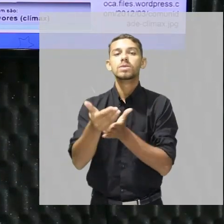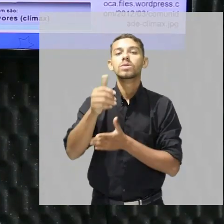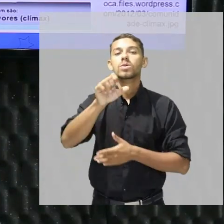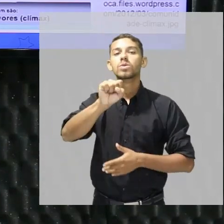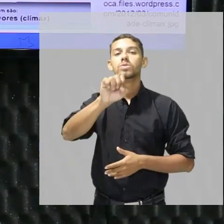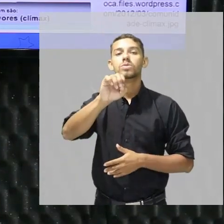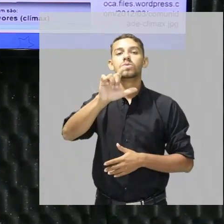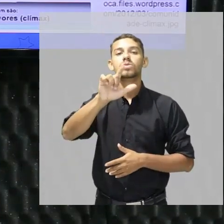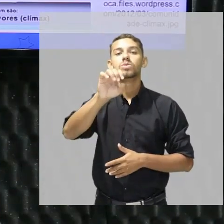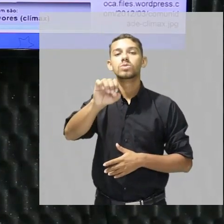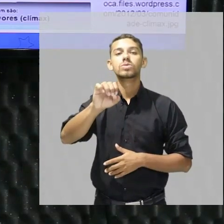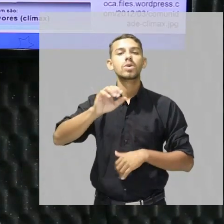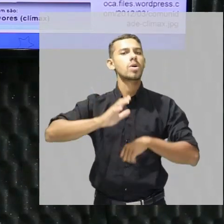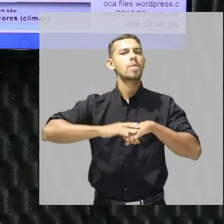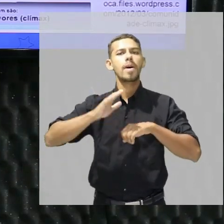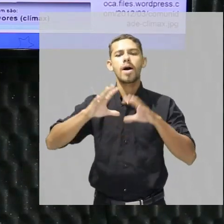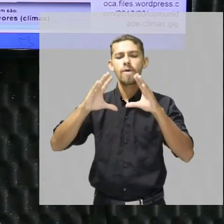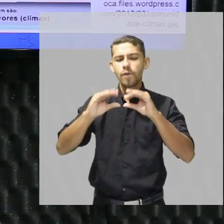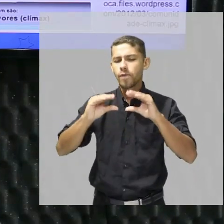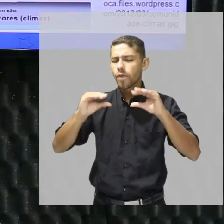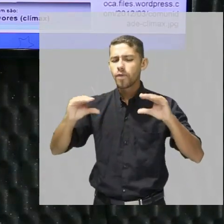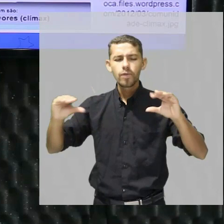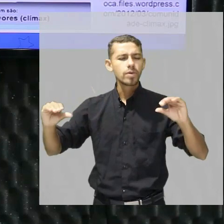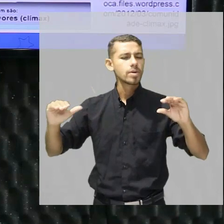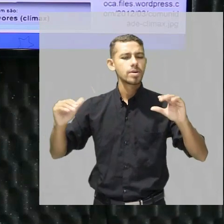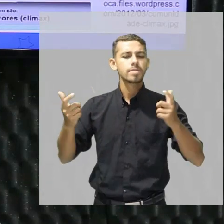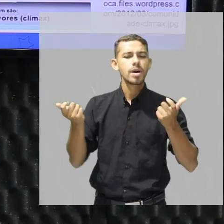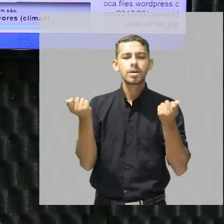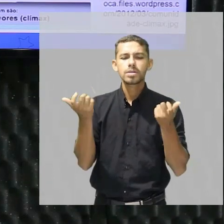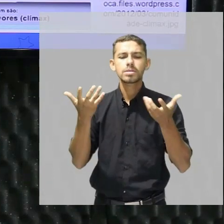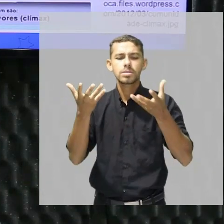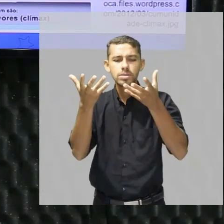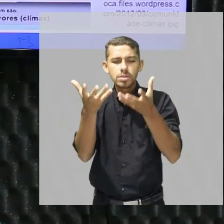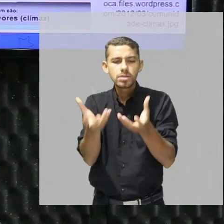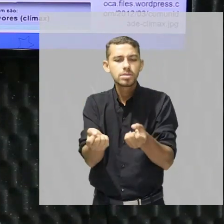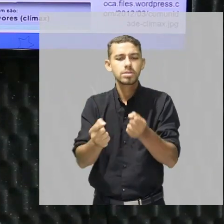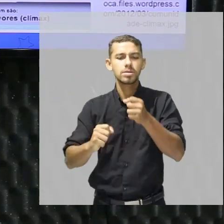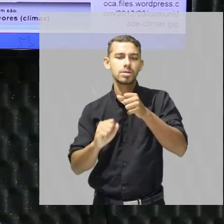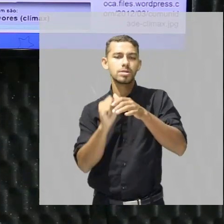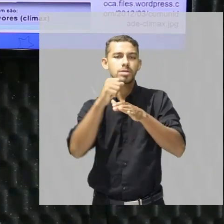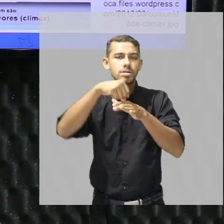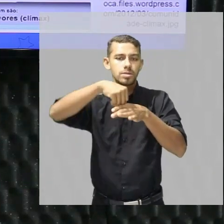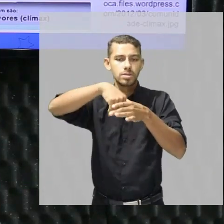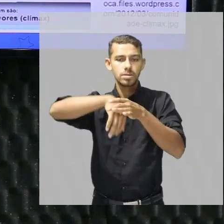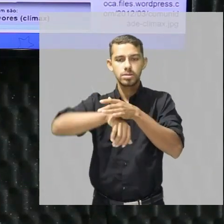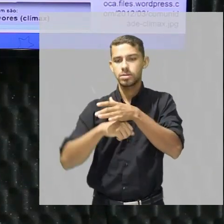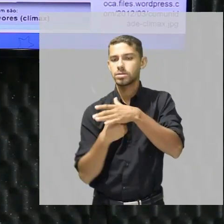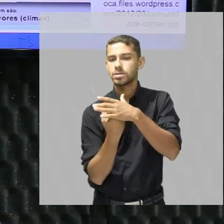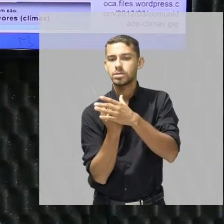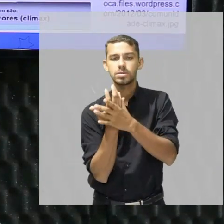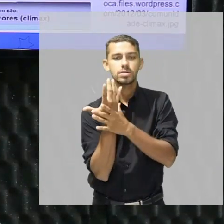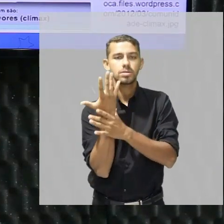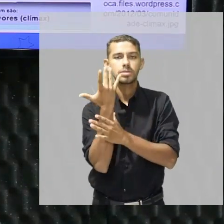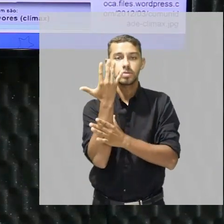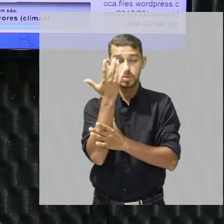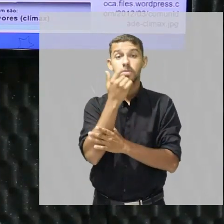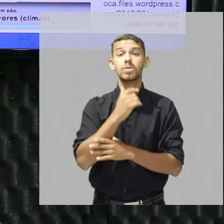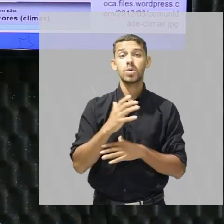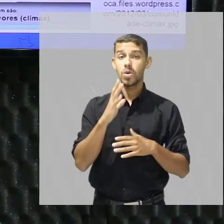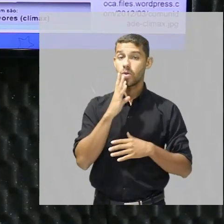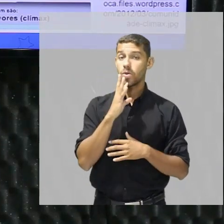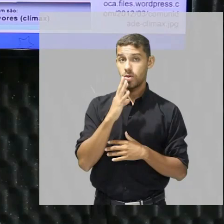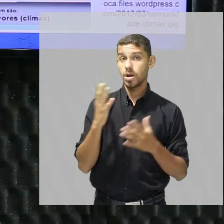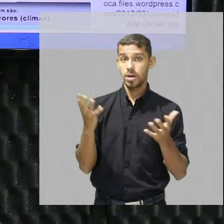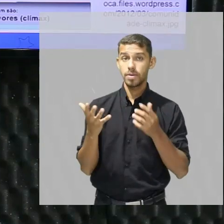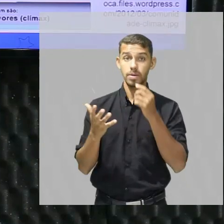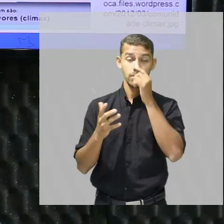solo mais fofinho, né? Que são, você sabe que o solo que nós conhecemos atualmente, ele é